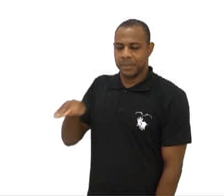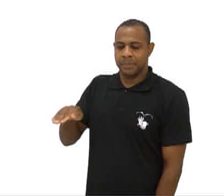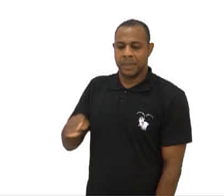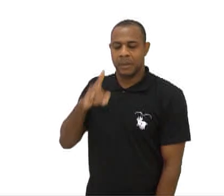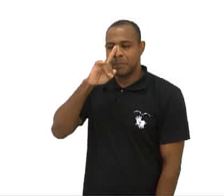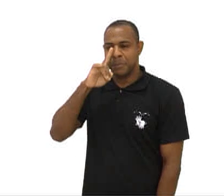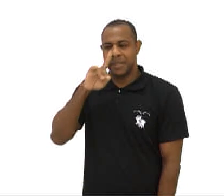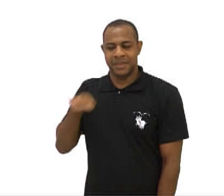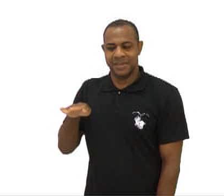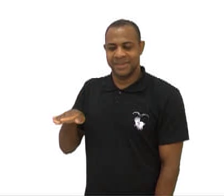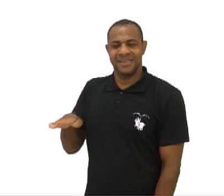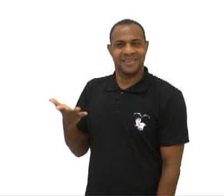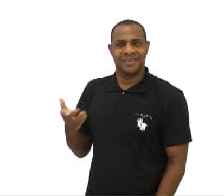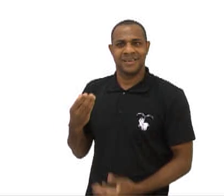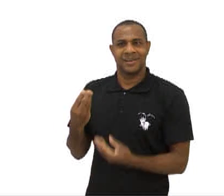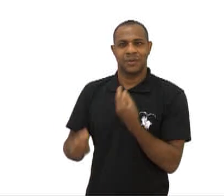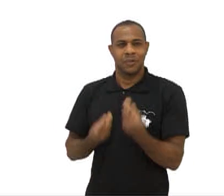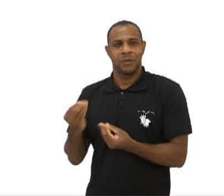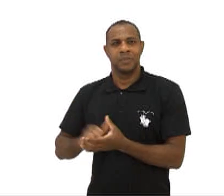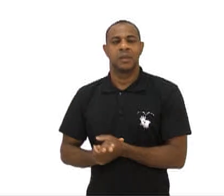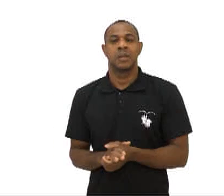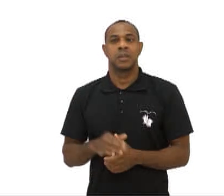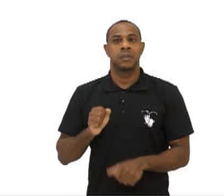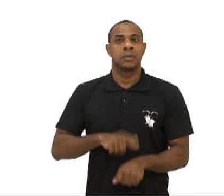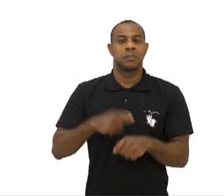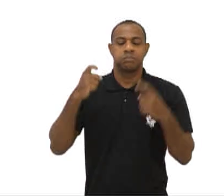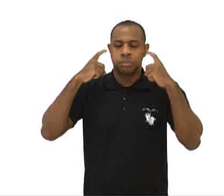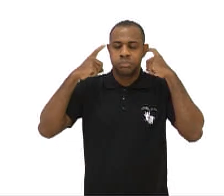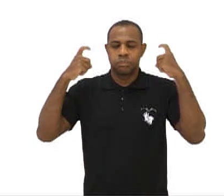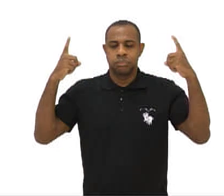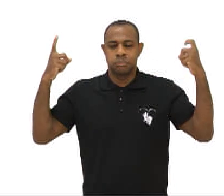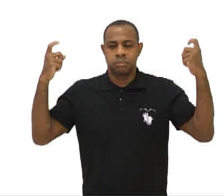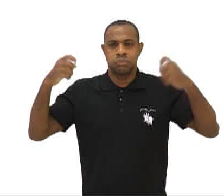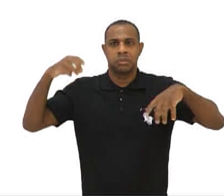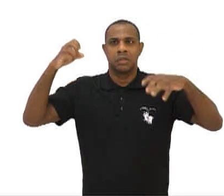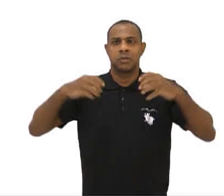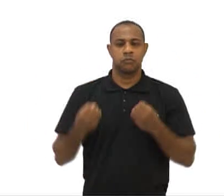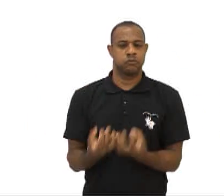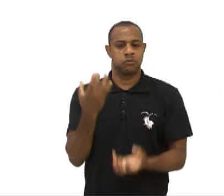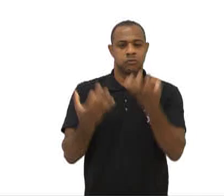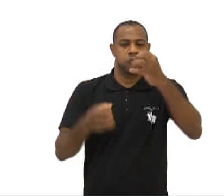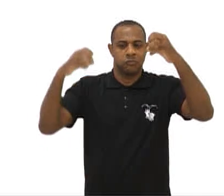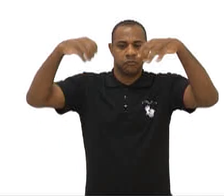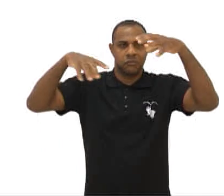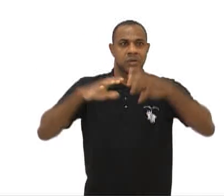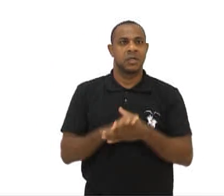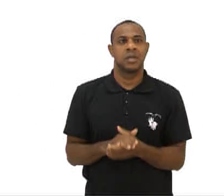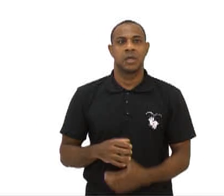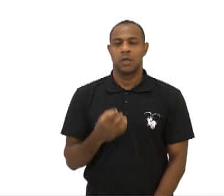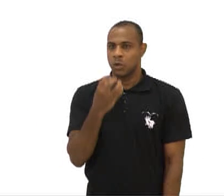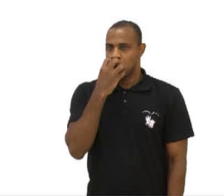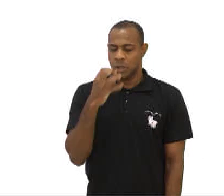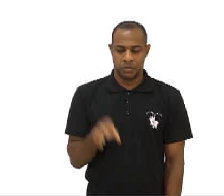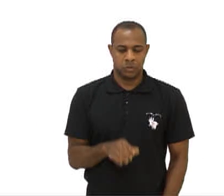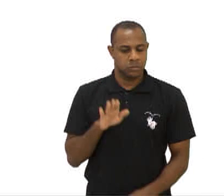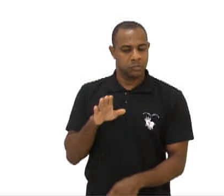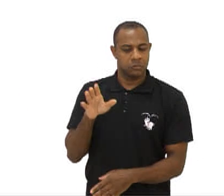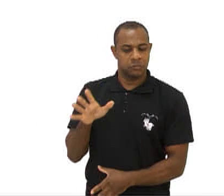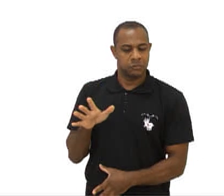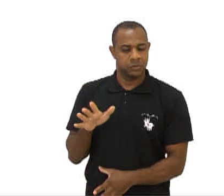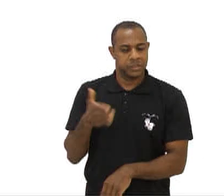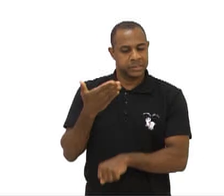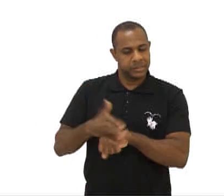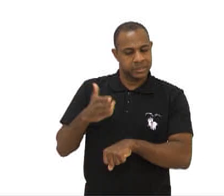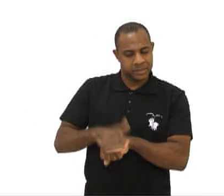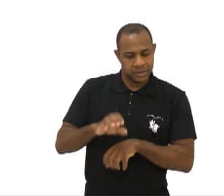perigo, como quando um alarme de incêndio dispara. Kurt foi treinado para responder a